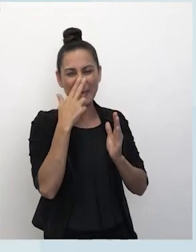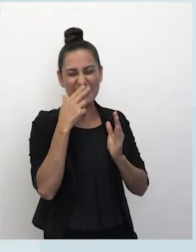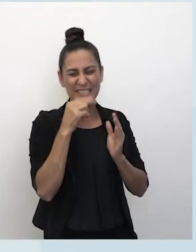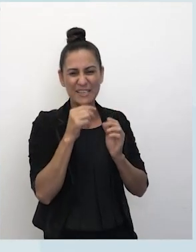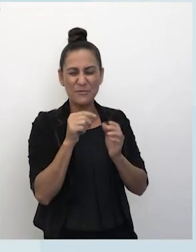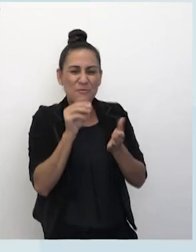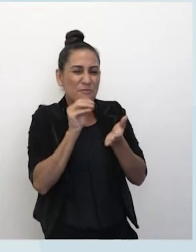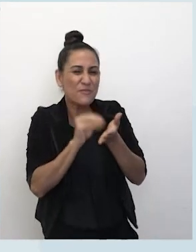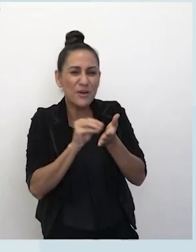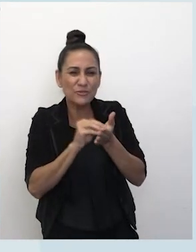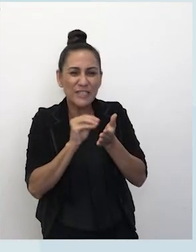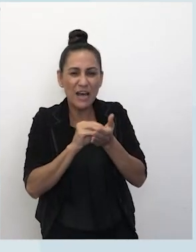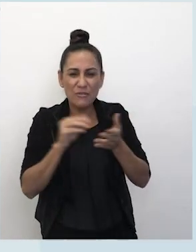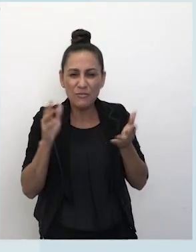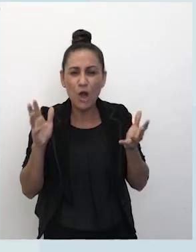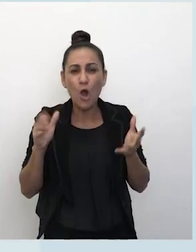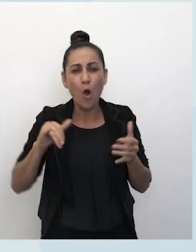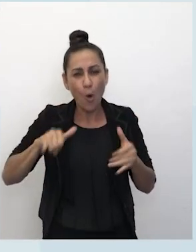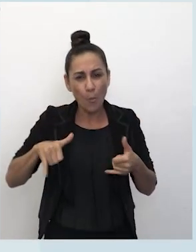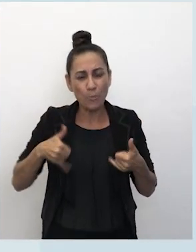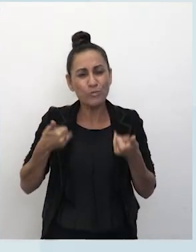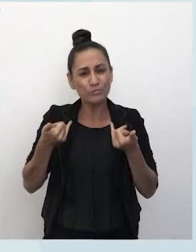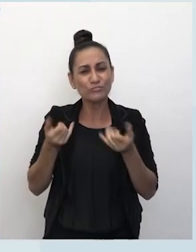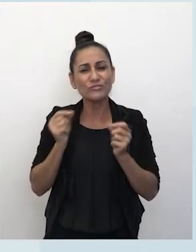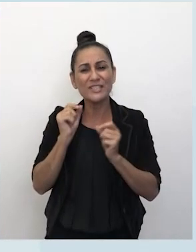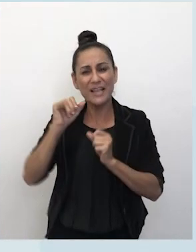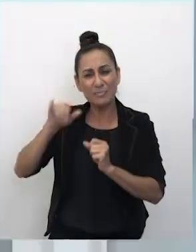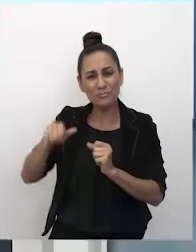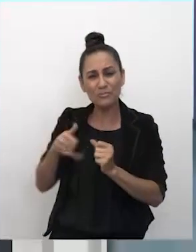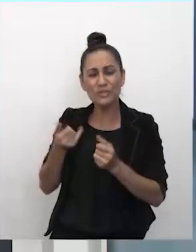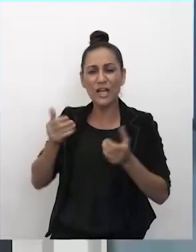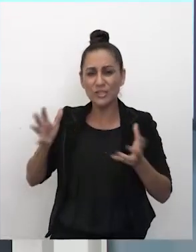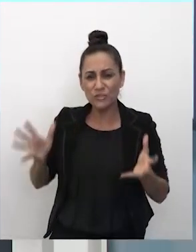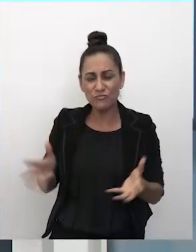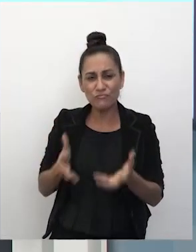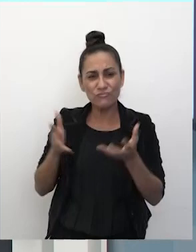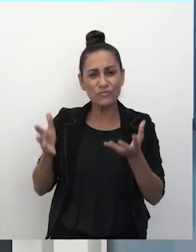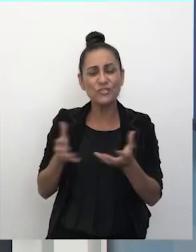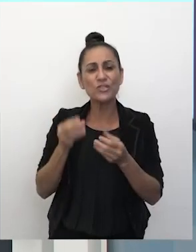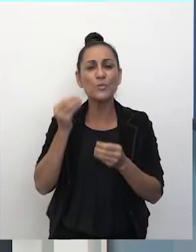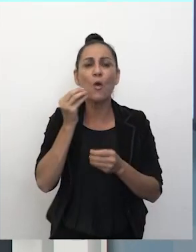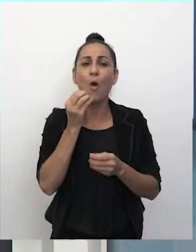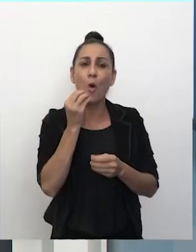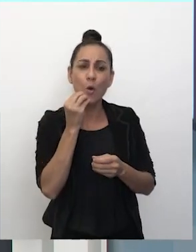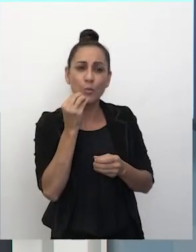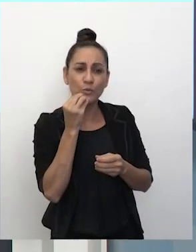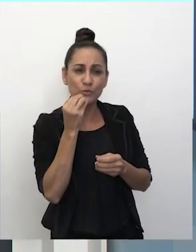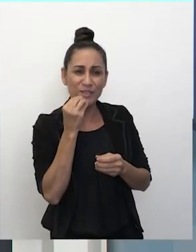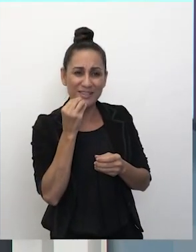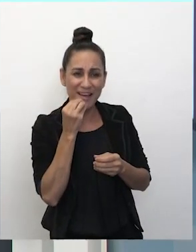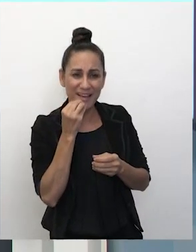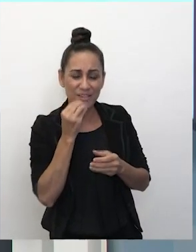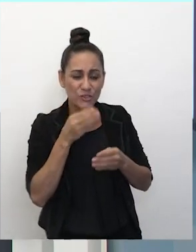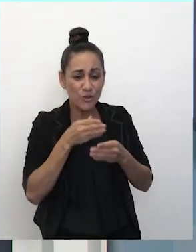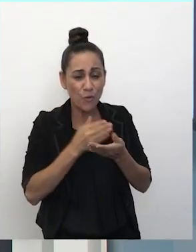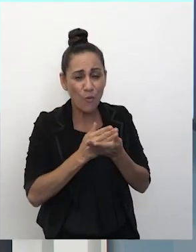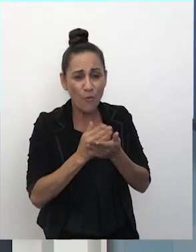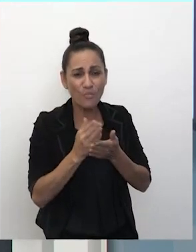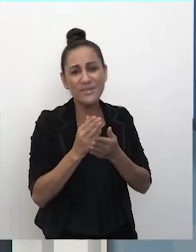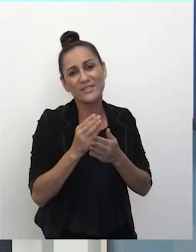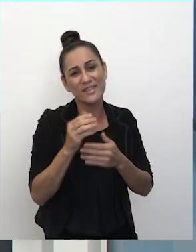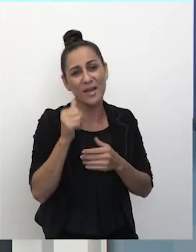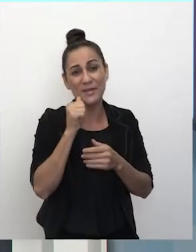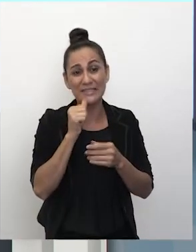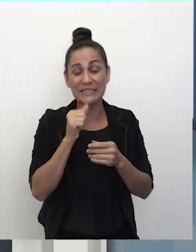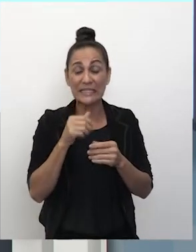mulheres tinham no mundo artístico e na sociedade. Por mais que fosse uma vantagem ter um pai que a incentivasse, isso também, às vezes, deixava